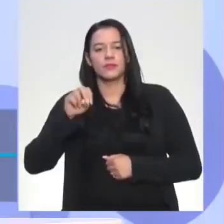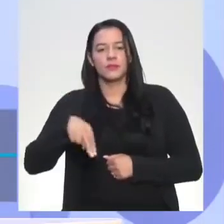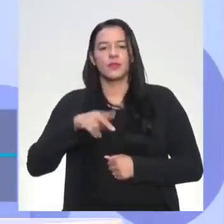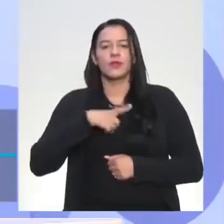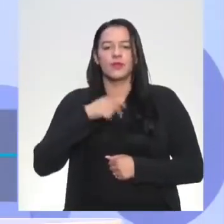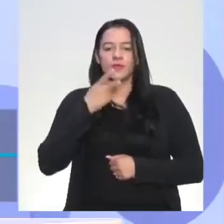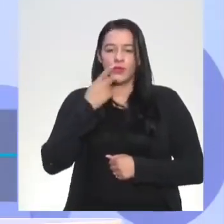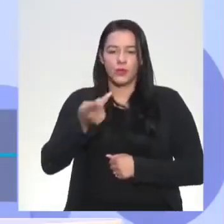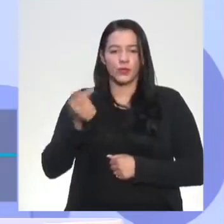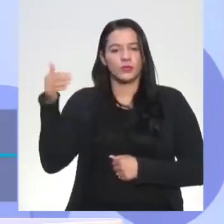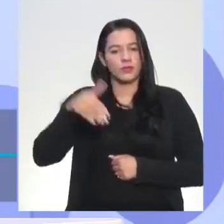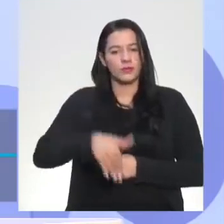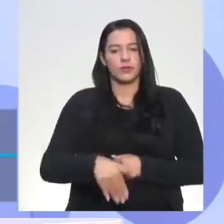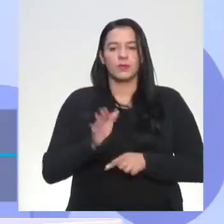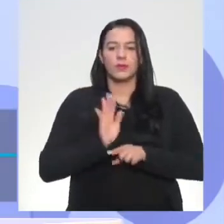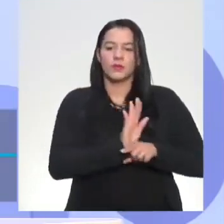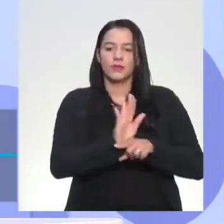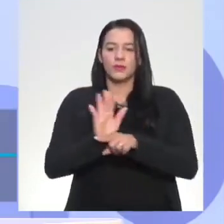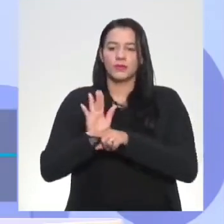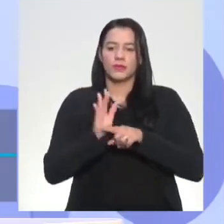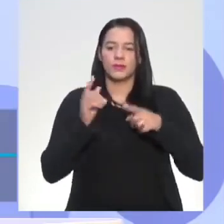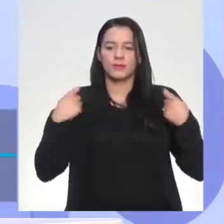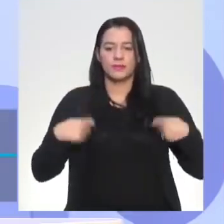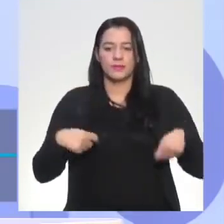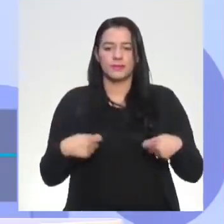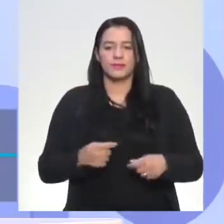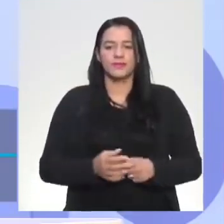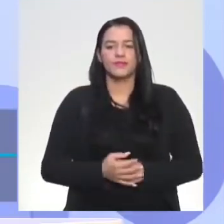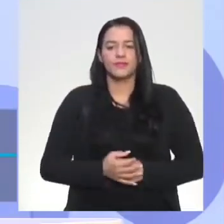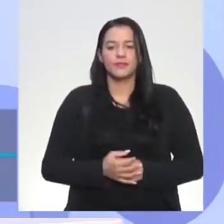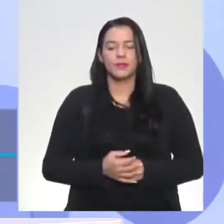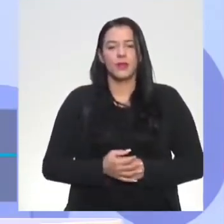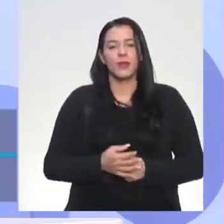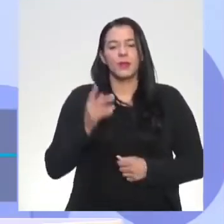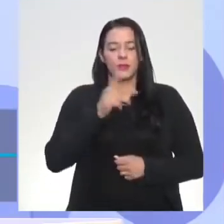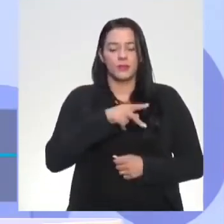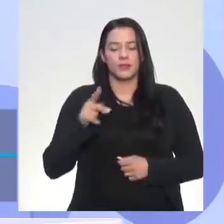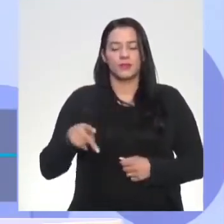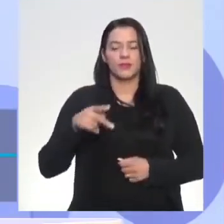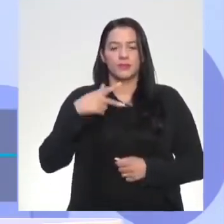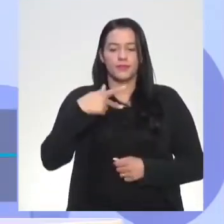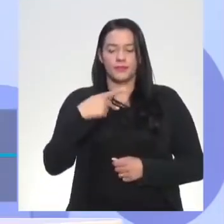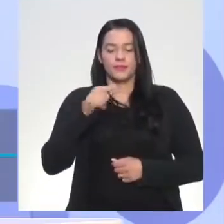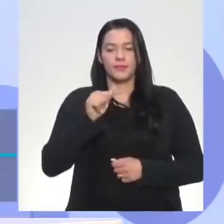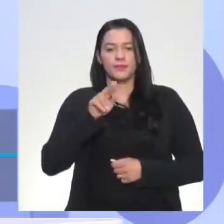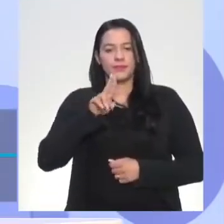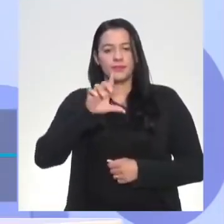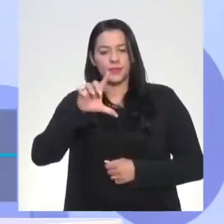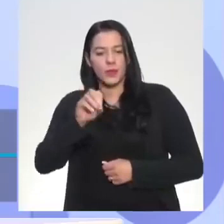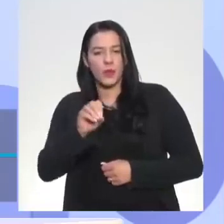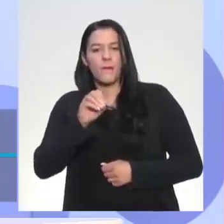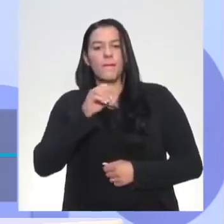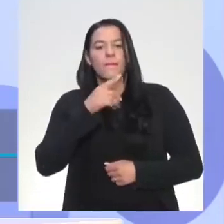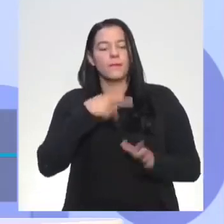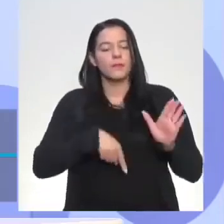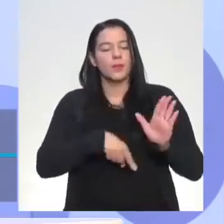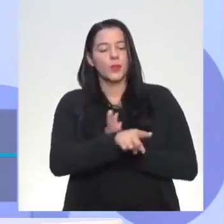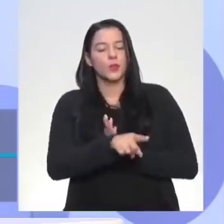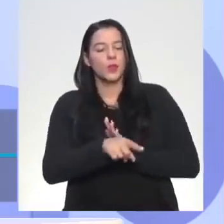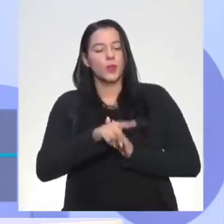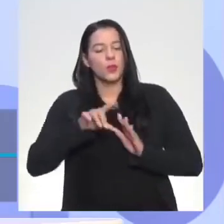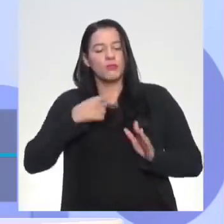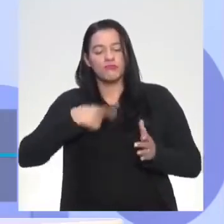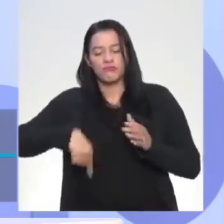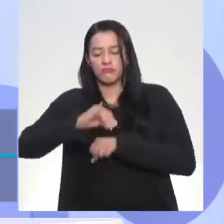for necessário. Valeu, Newton, é isso mesmo. Professor Paulo perguntando a questão do repositório. Paulo, a aula deveria estar lá,